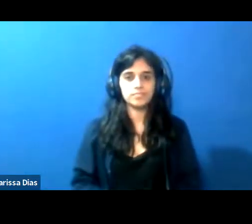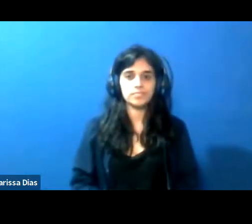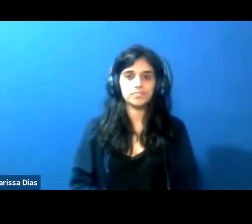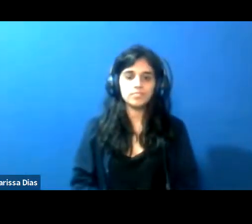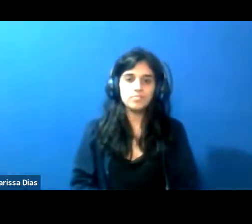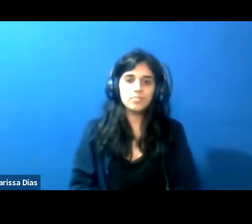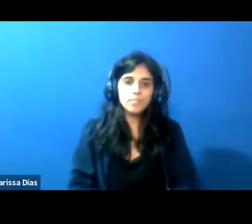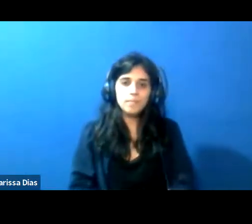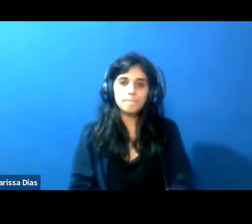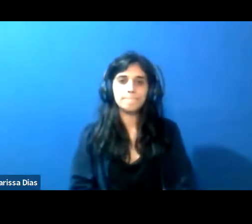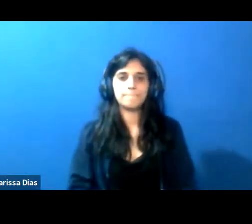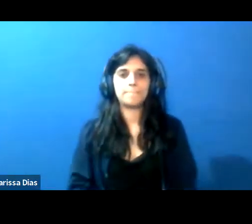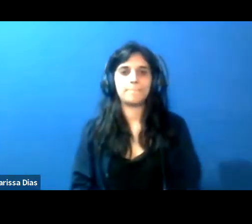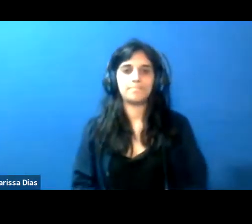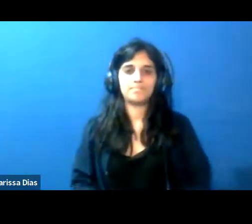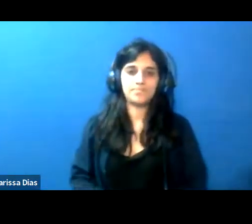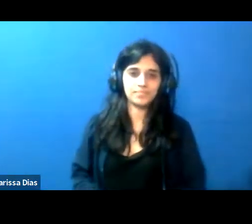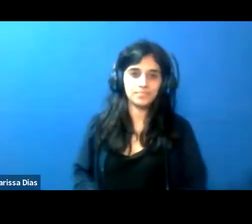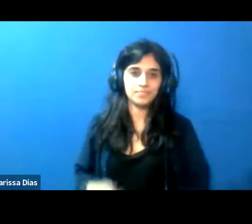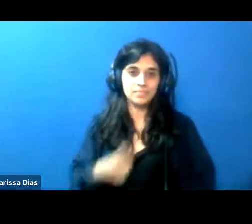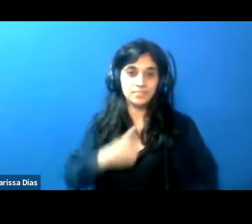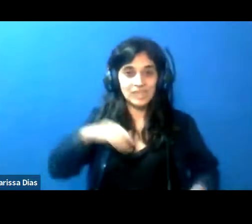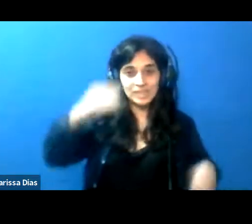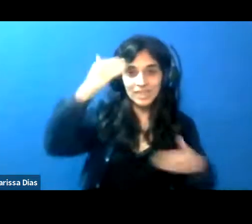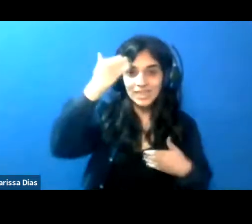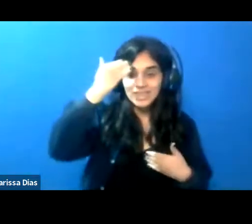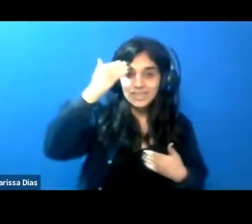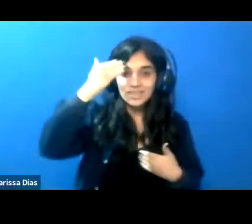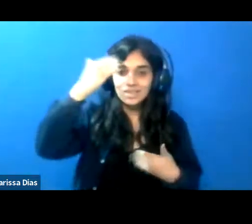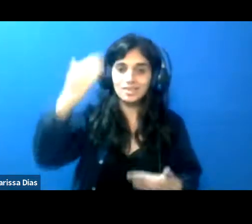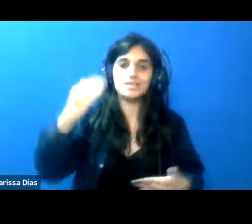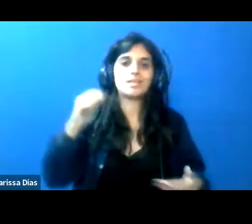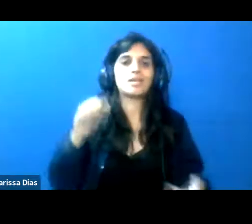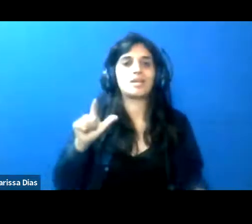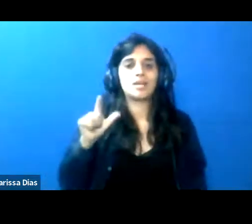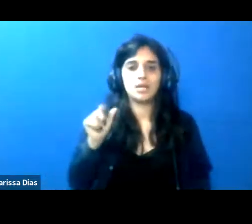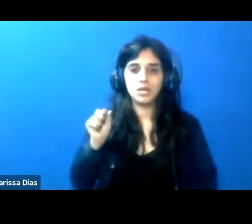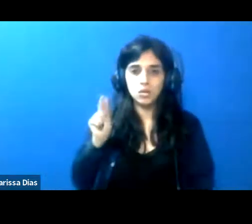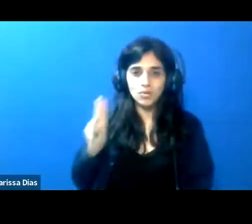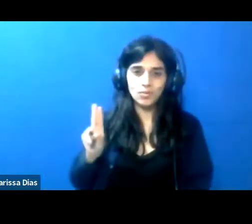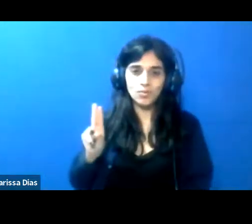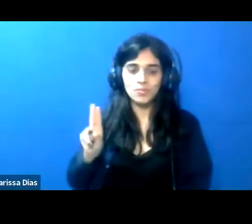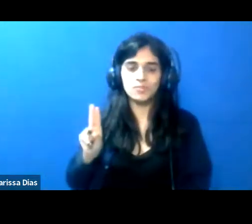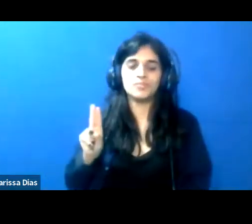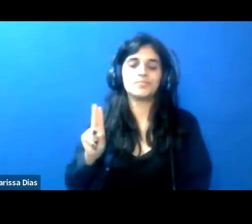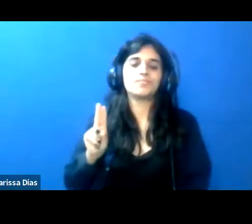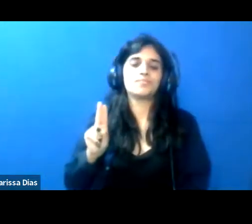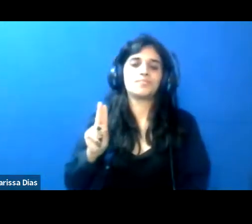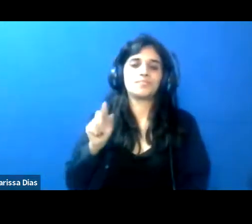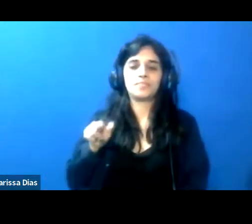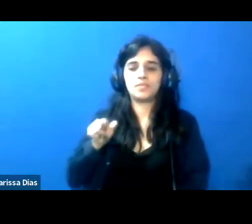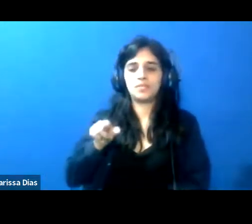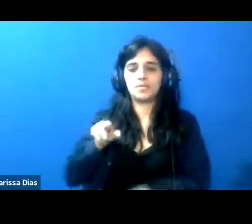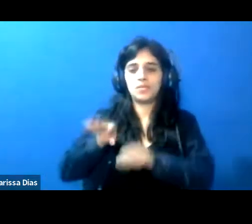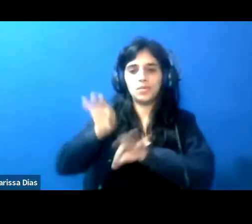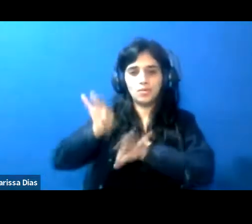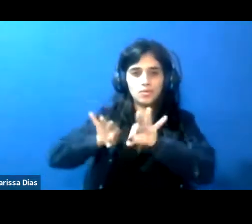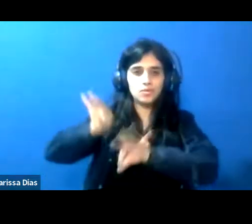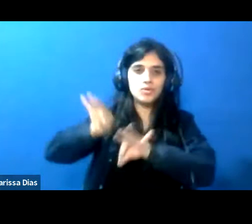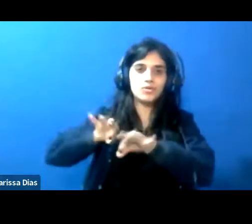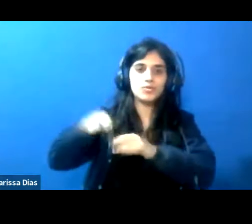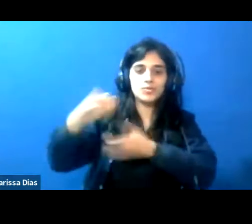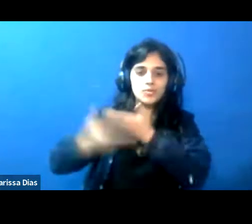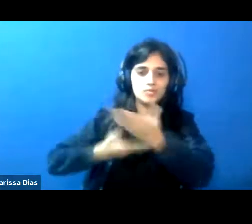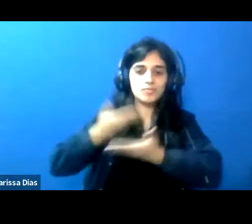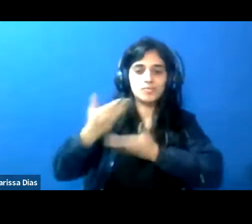Bom, a gente agradece, né, a Lu, por ter feito esse intermédio com as meninas, né,